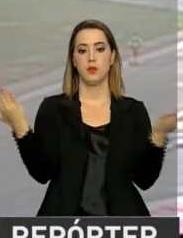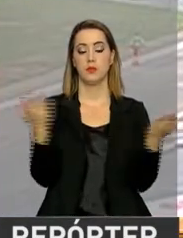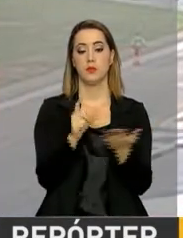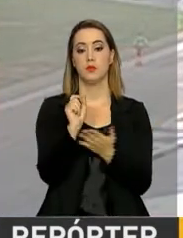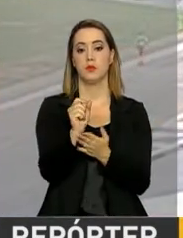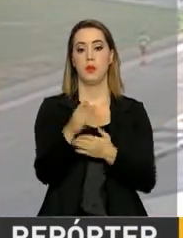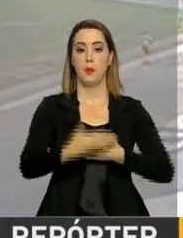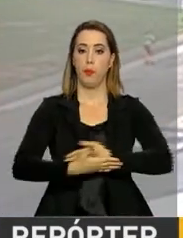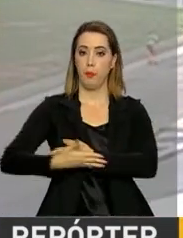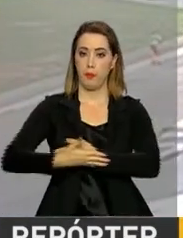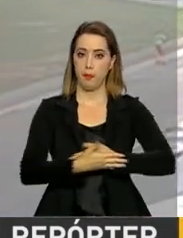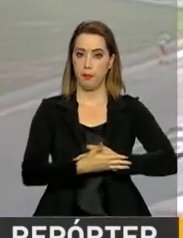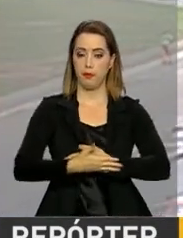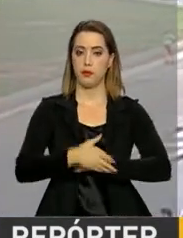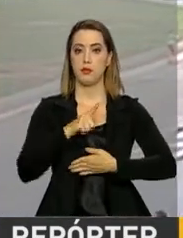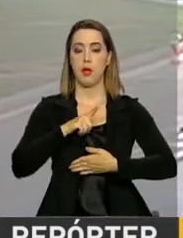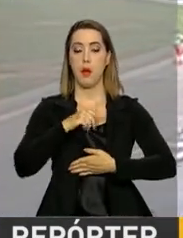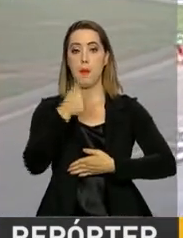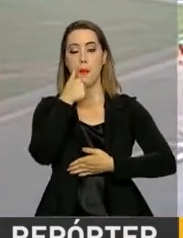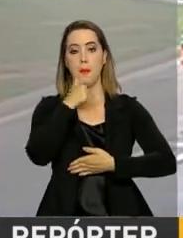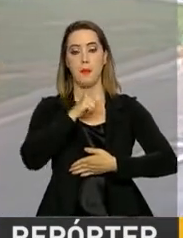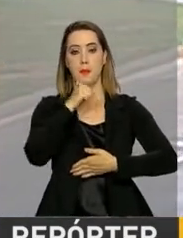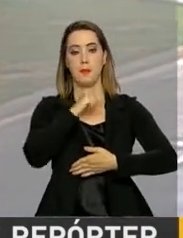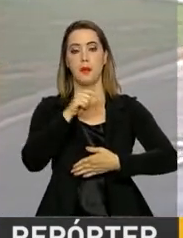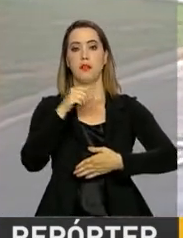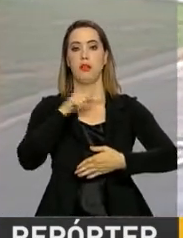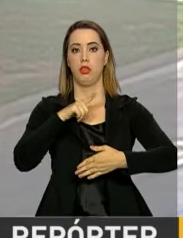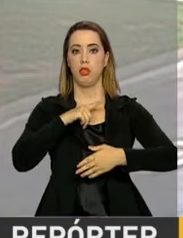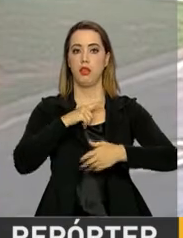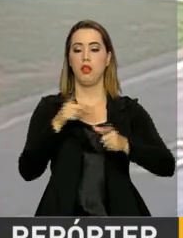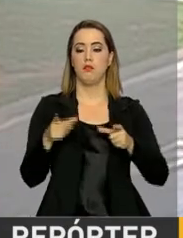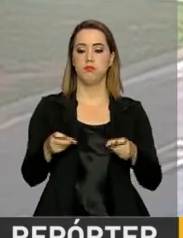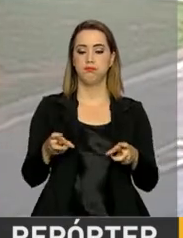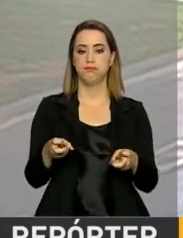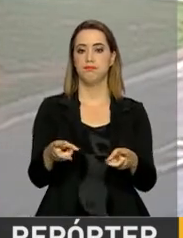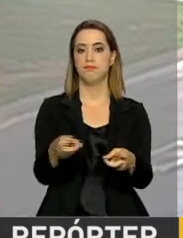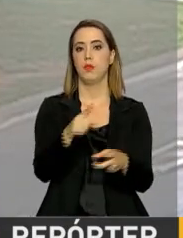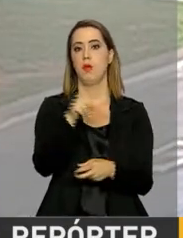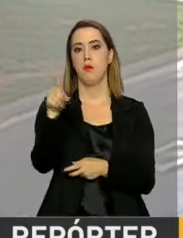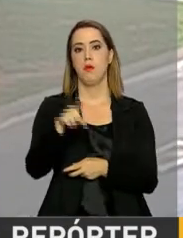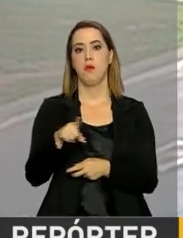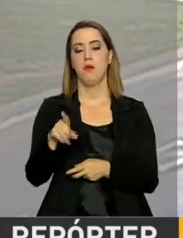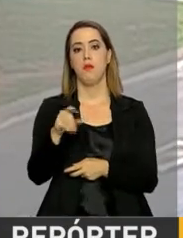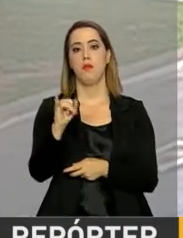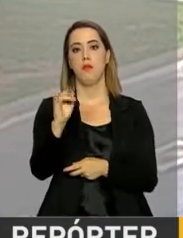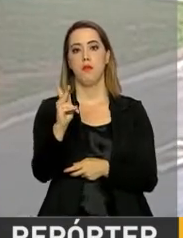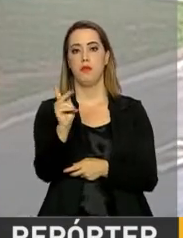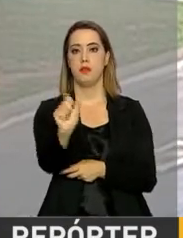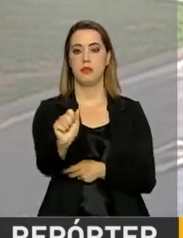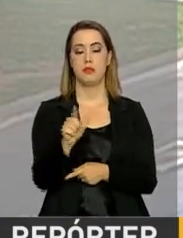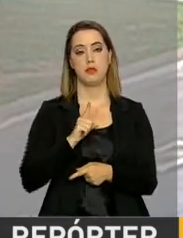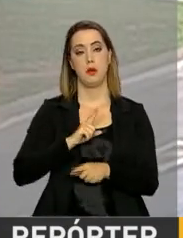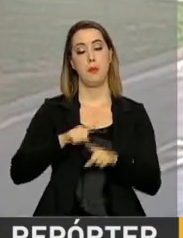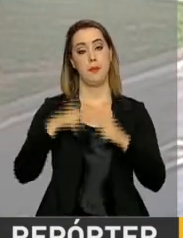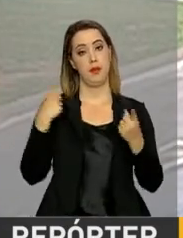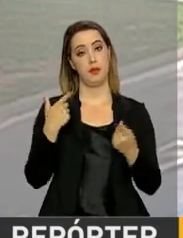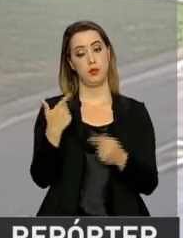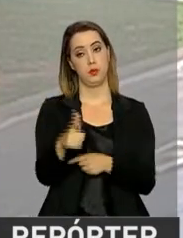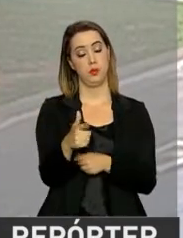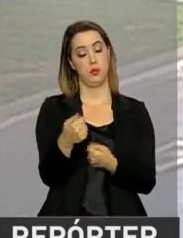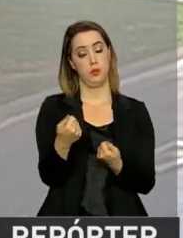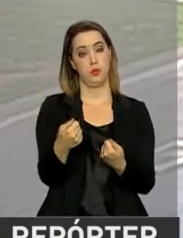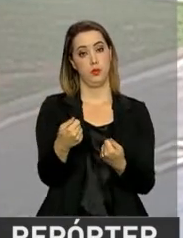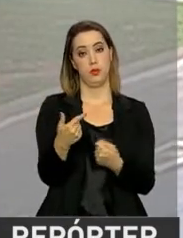agora, os bebês cujas mães foram infectadas pelo vírus Zika durante a gravidez, mas que não nasceram com microcefalia, vão